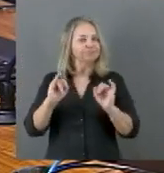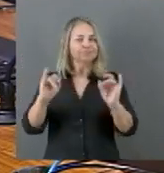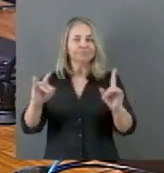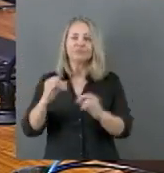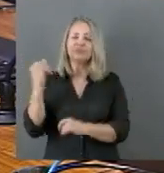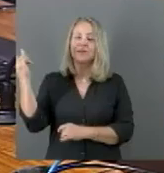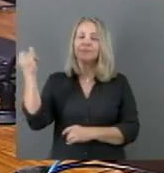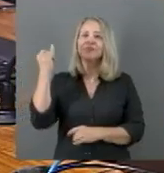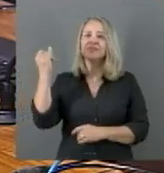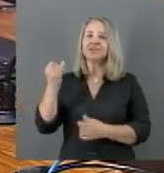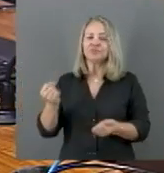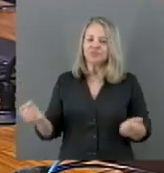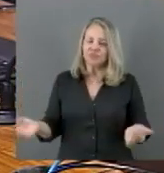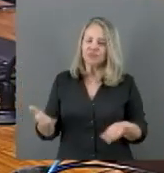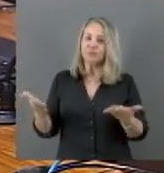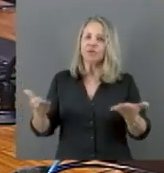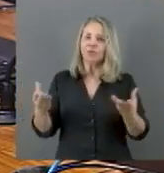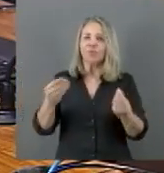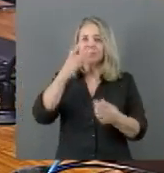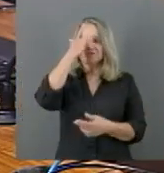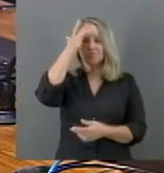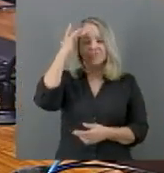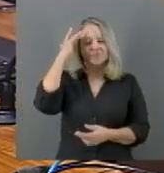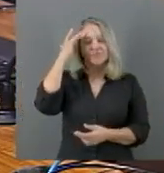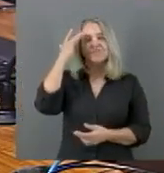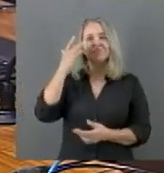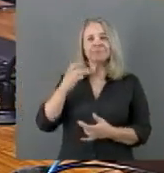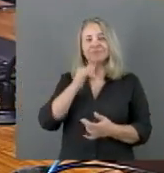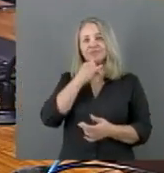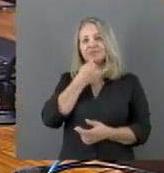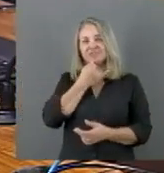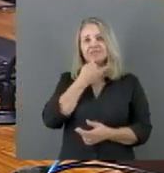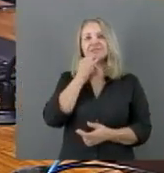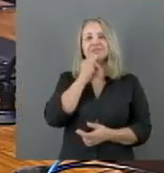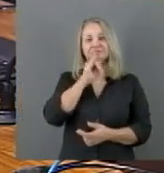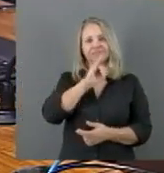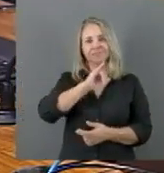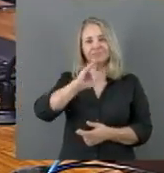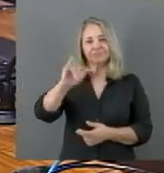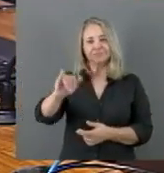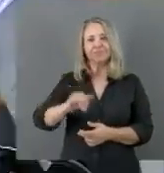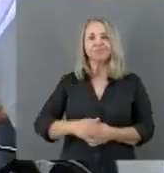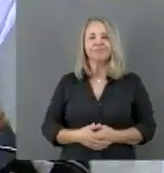inspirou muita gente, ele inspirou o parlamento. É com muita tristeza que eu faço esse registro.